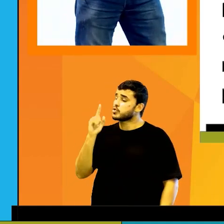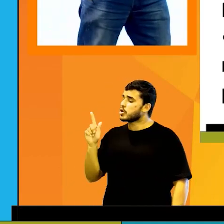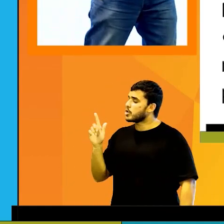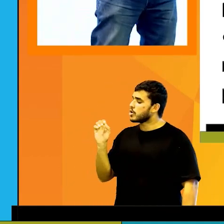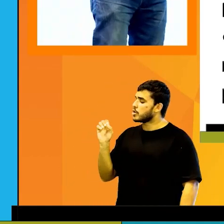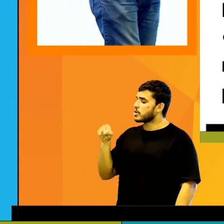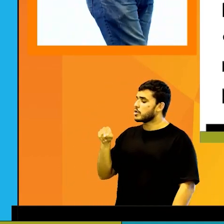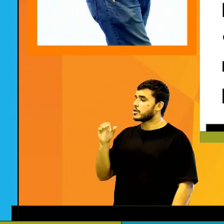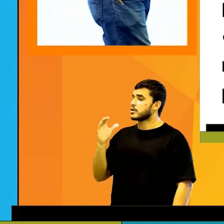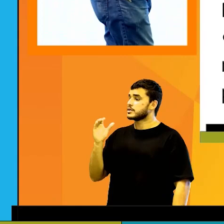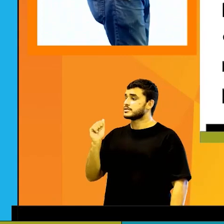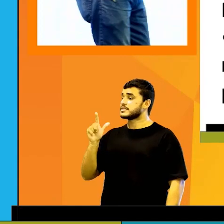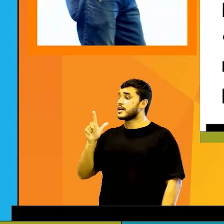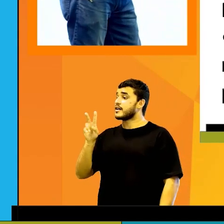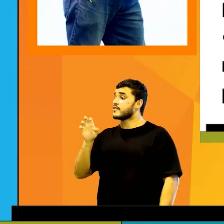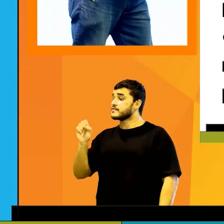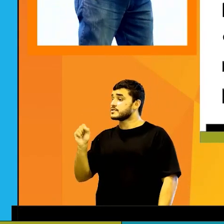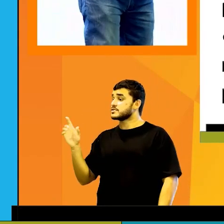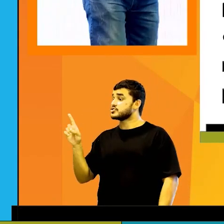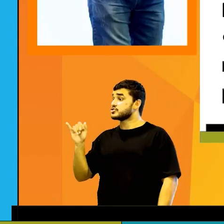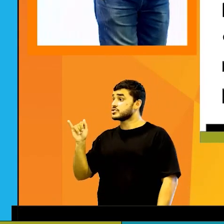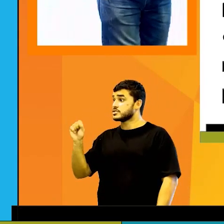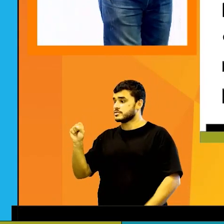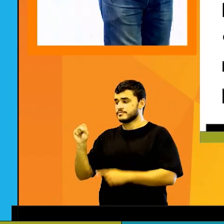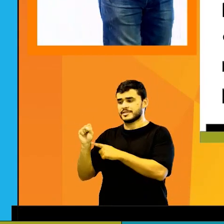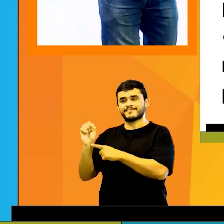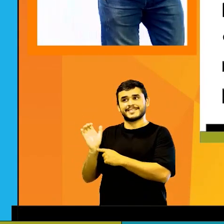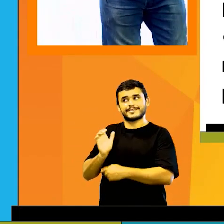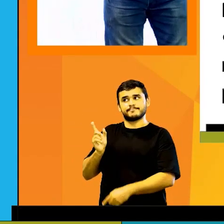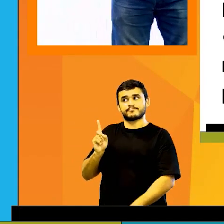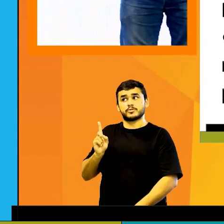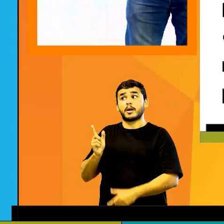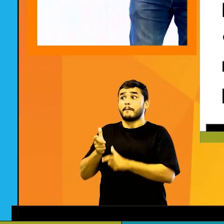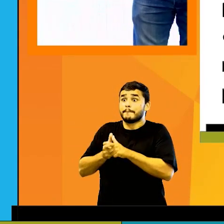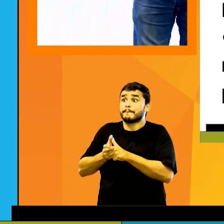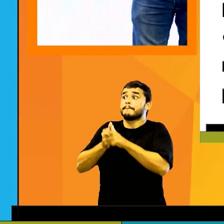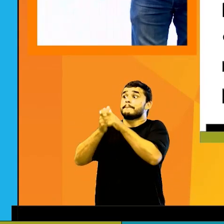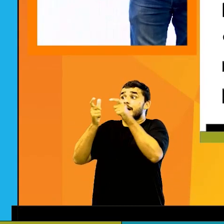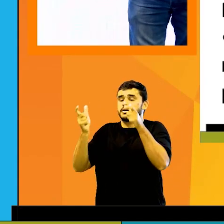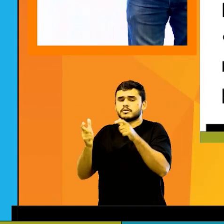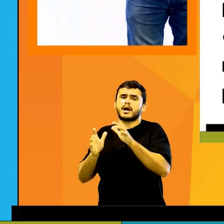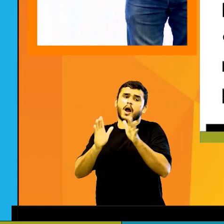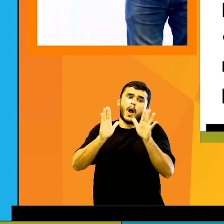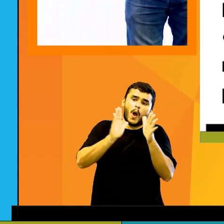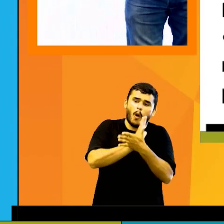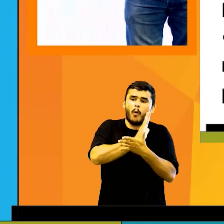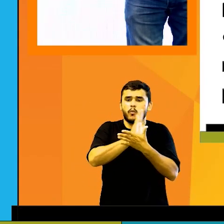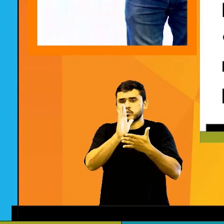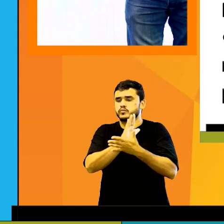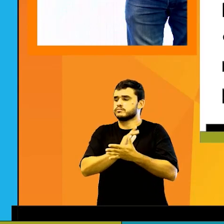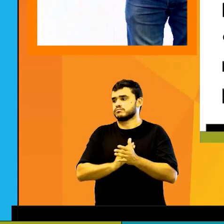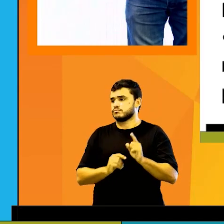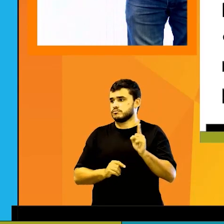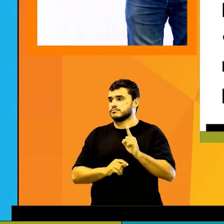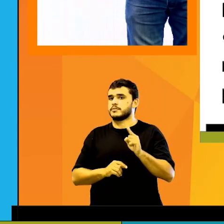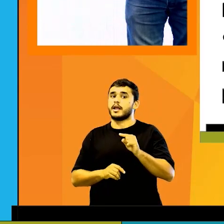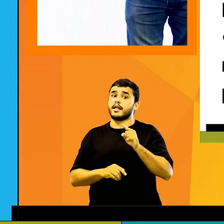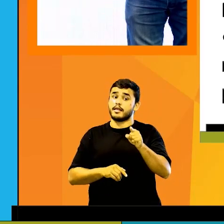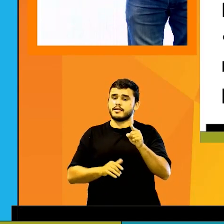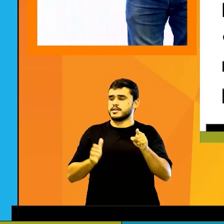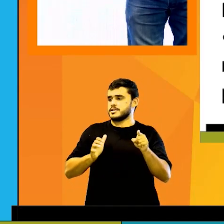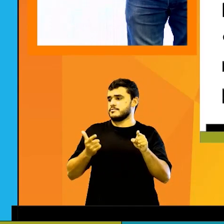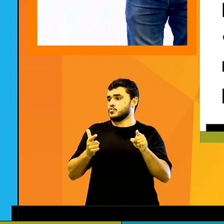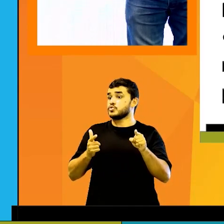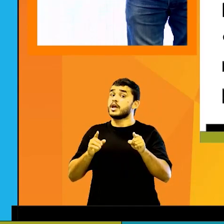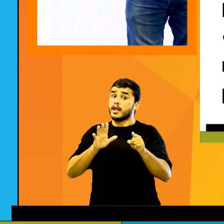foi, financeiramente falando, mas rico de poesia, rico de lirismo. E na Europa,